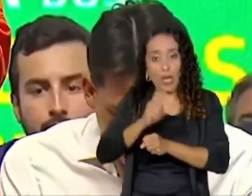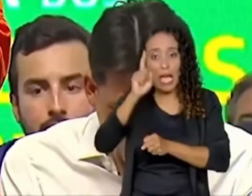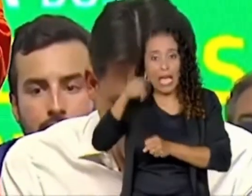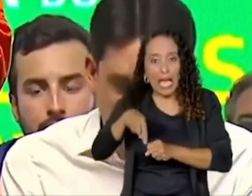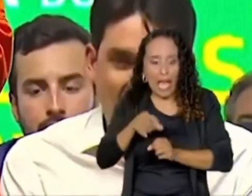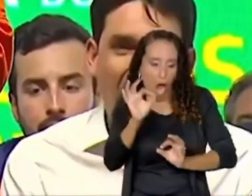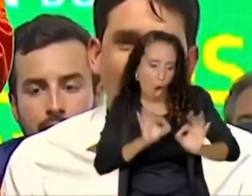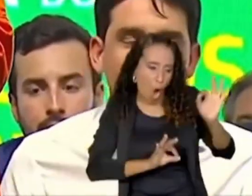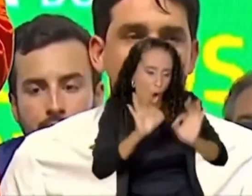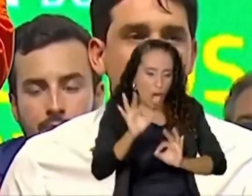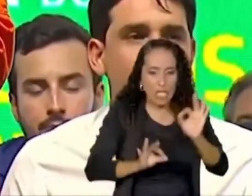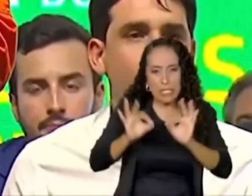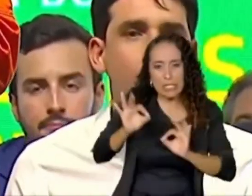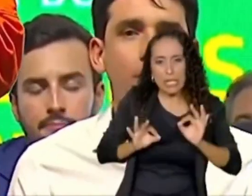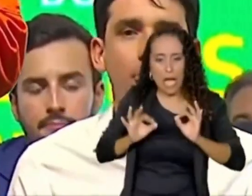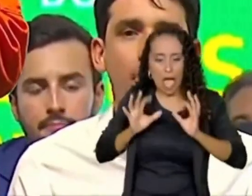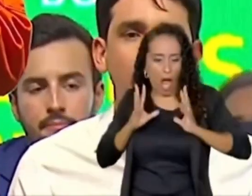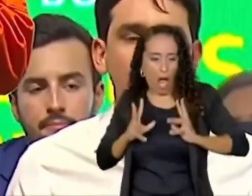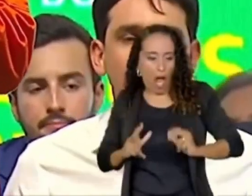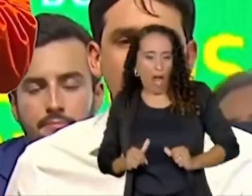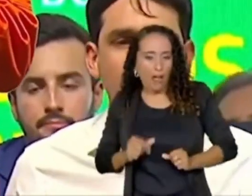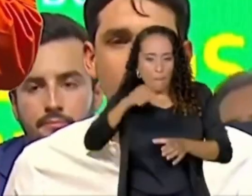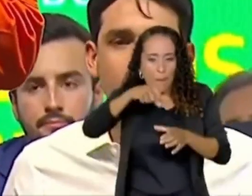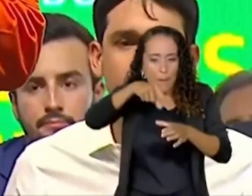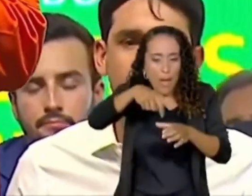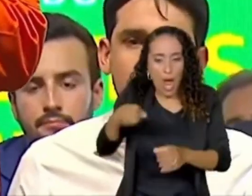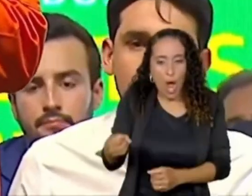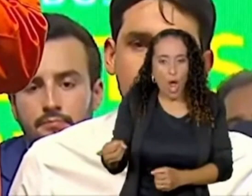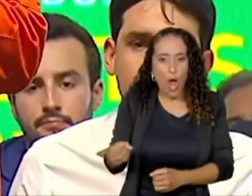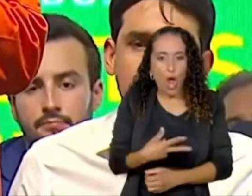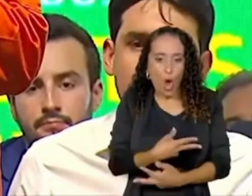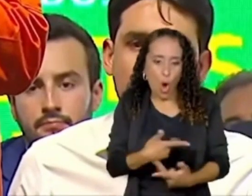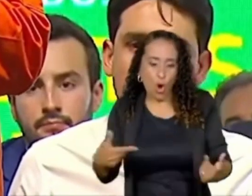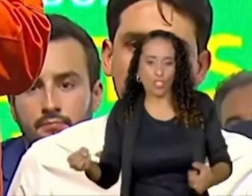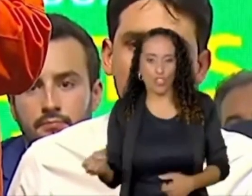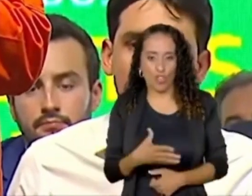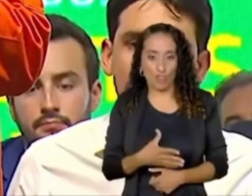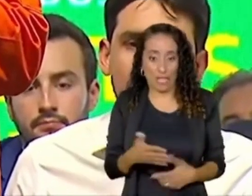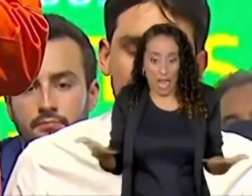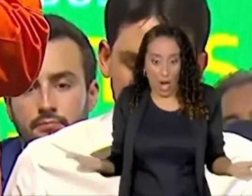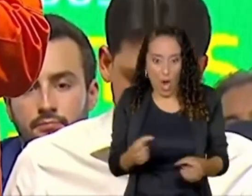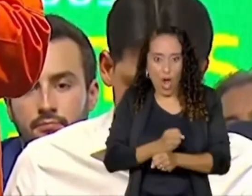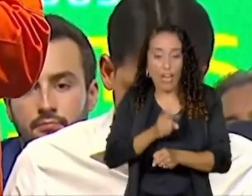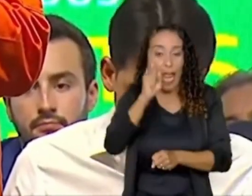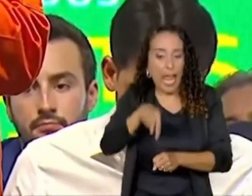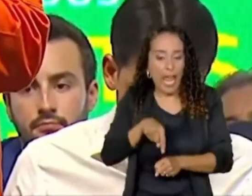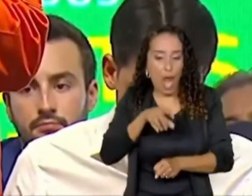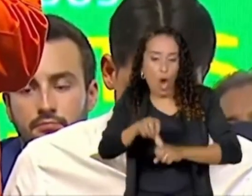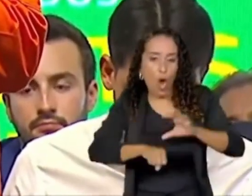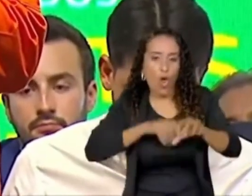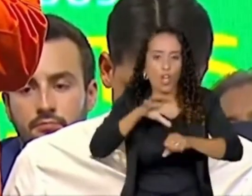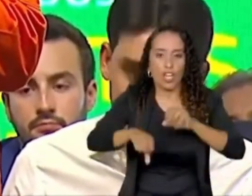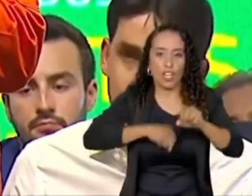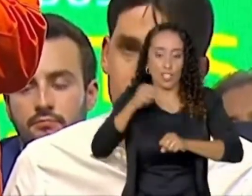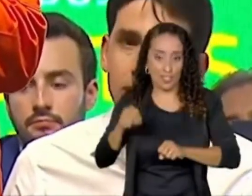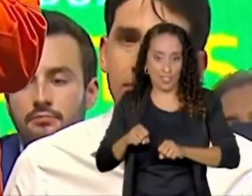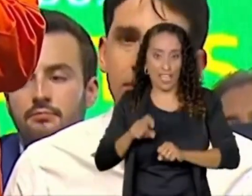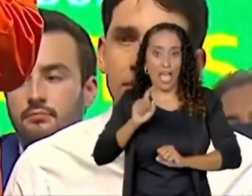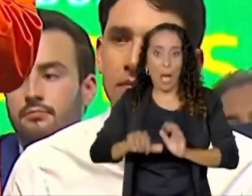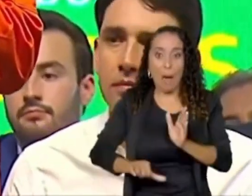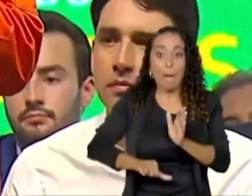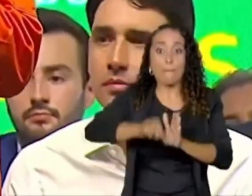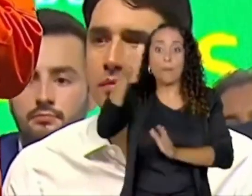o terreno e de plantar coisa nova. Este ano é o ano da colheita. E a primeira